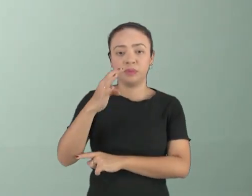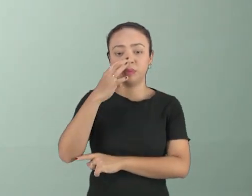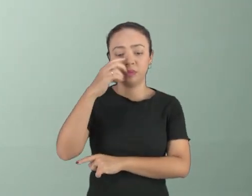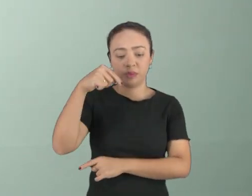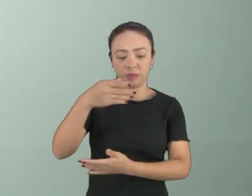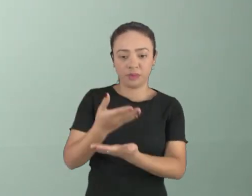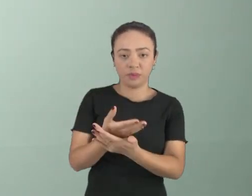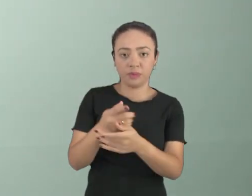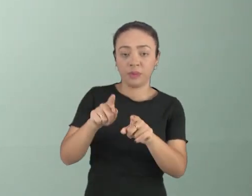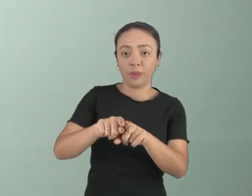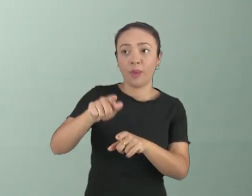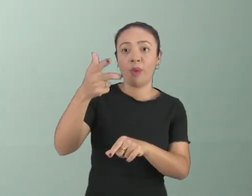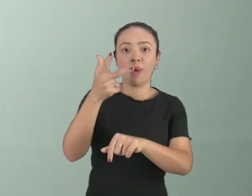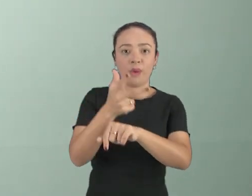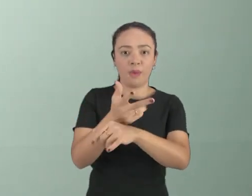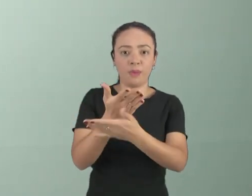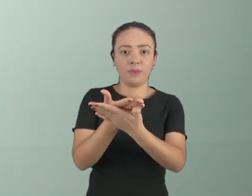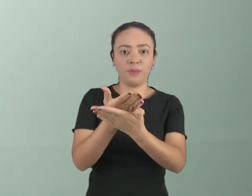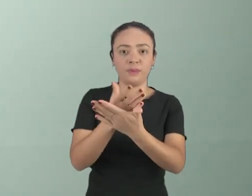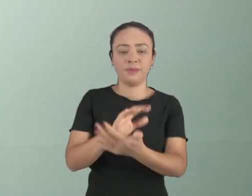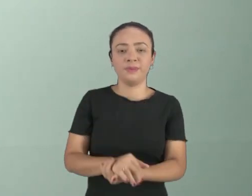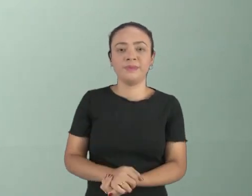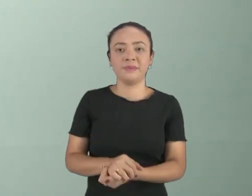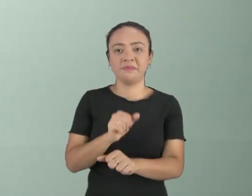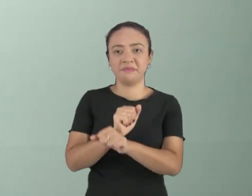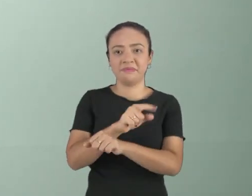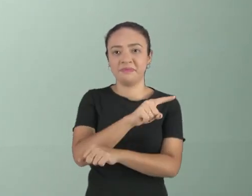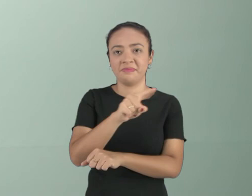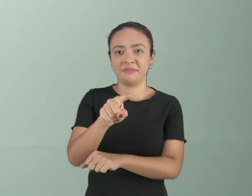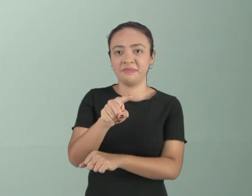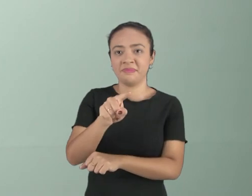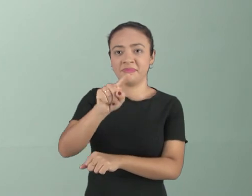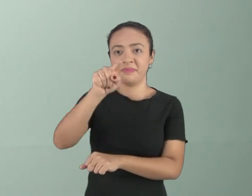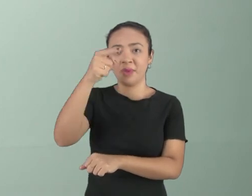para acompanhar essa e outras videoaulas. Aguardo por